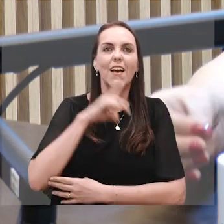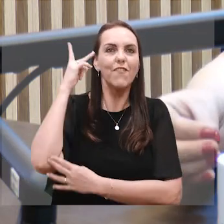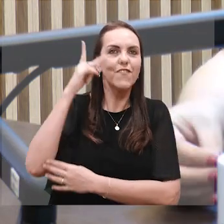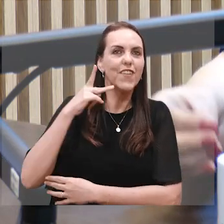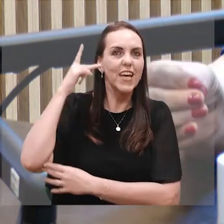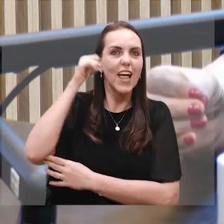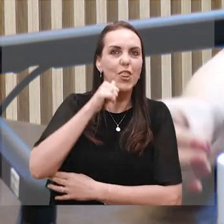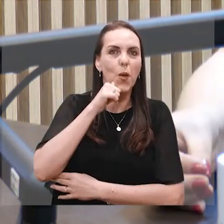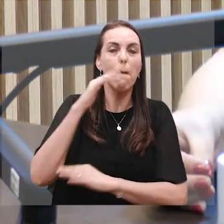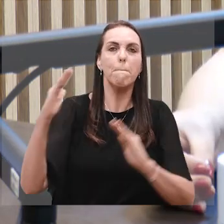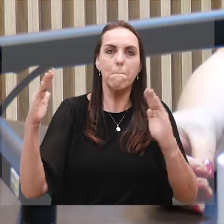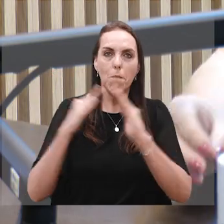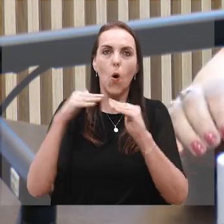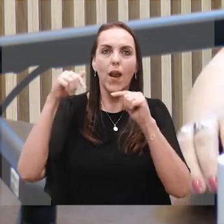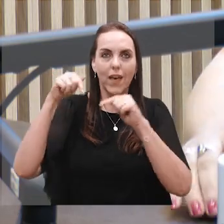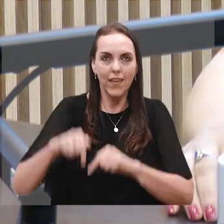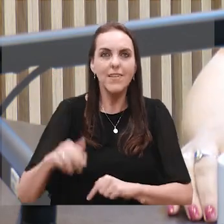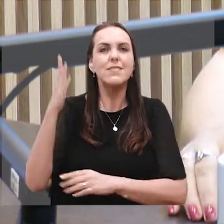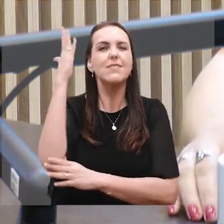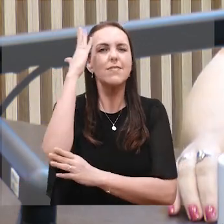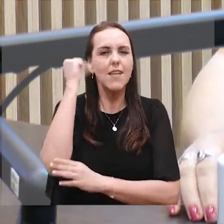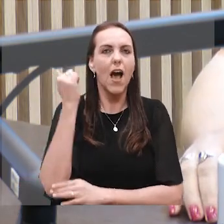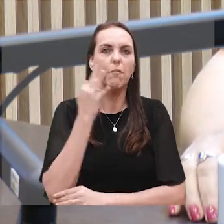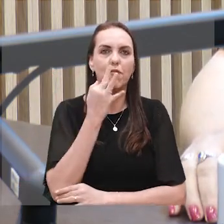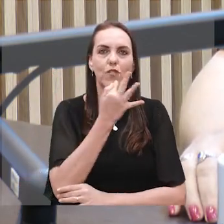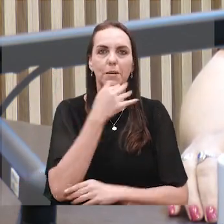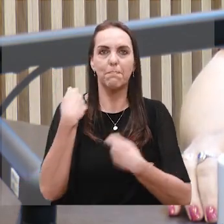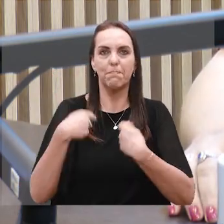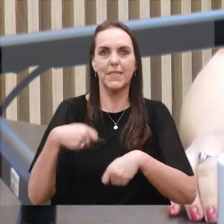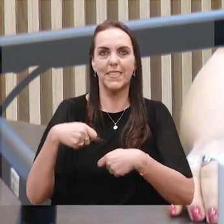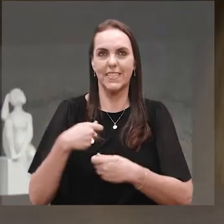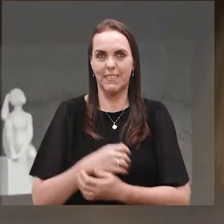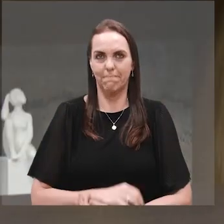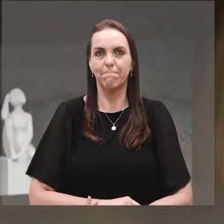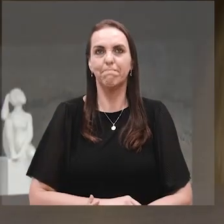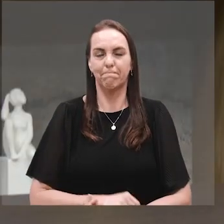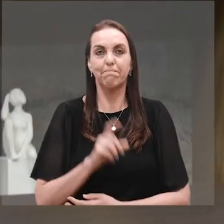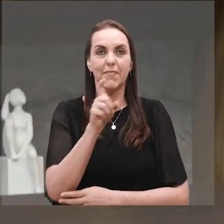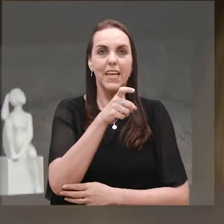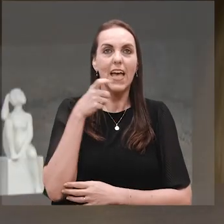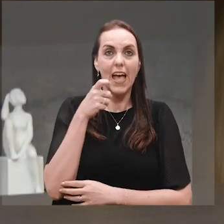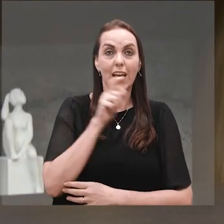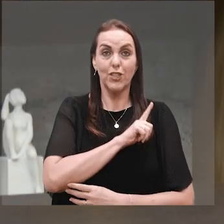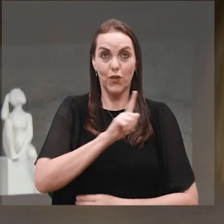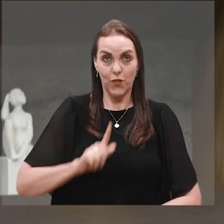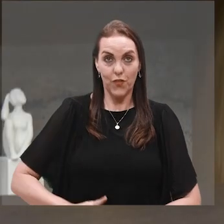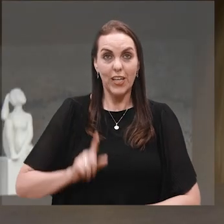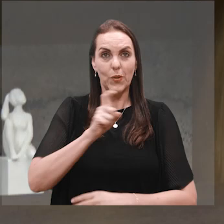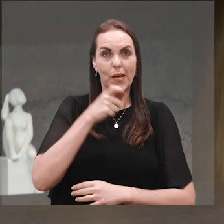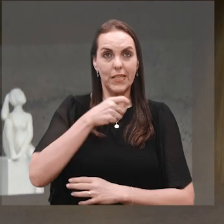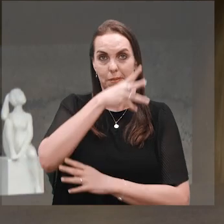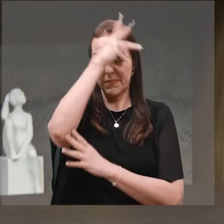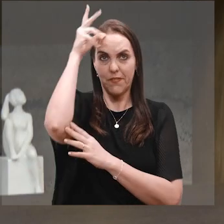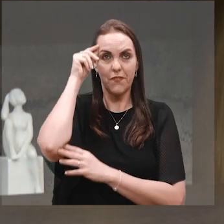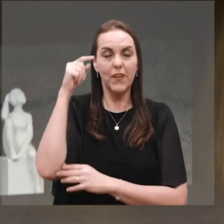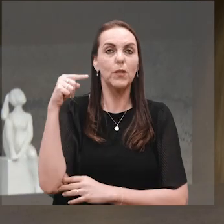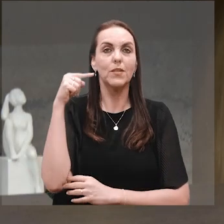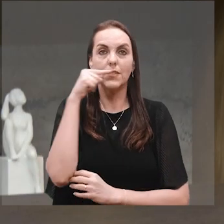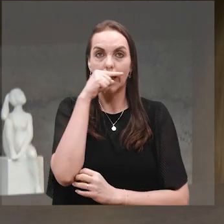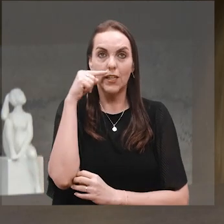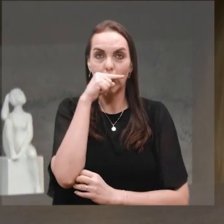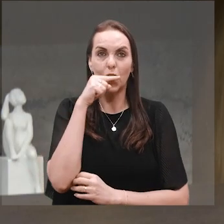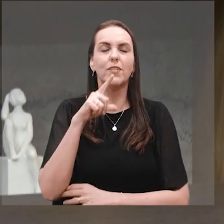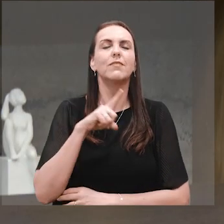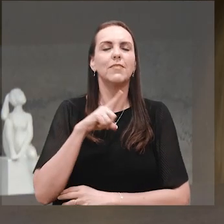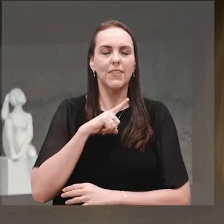vereadora que mora aqui, que sabe o que Forqueta precisa. O ex-governador e ex-prefeito José Ivo Sartori, ele